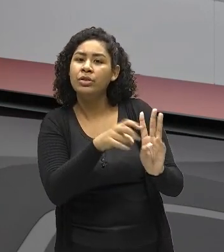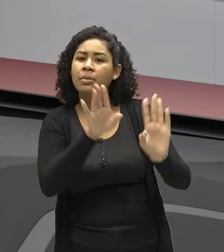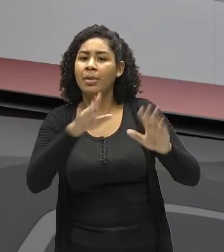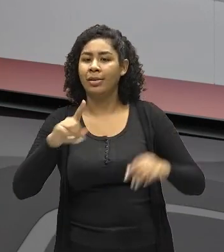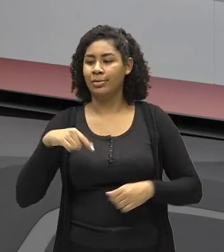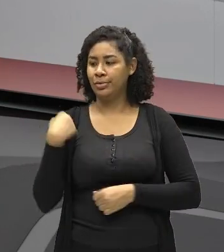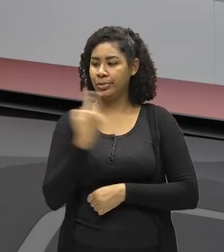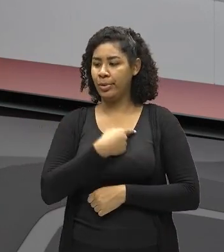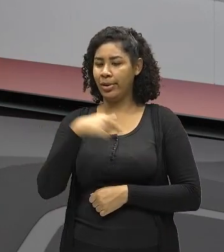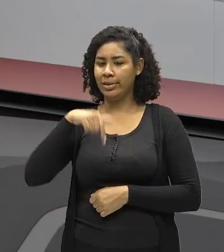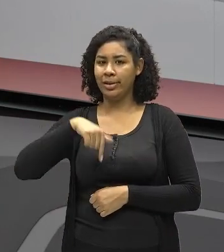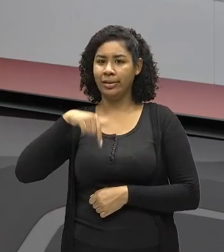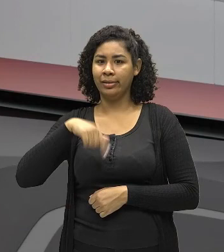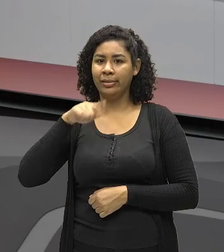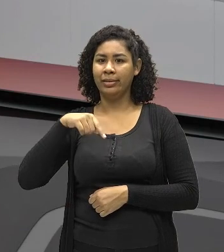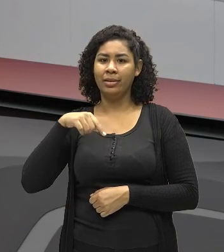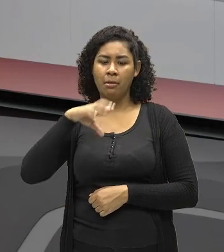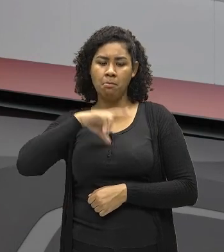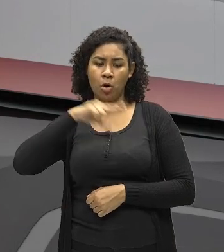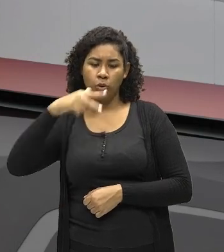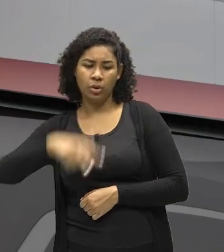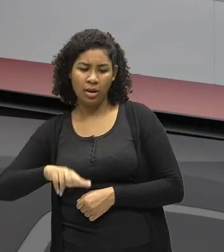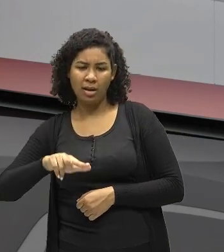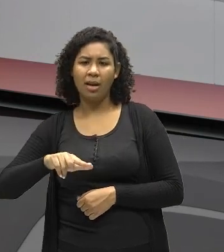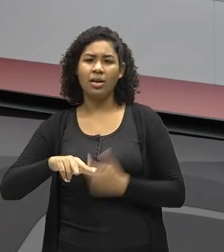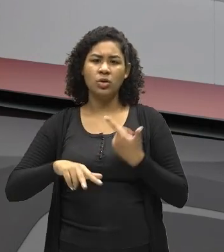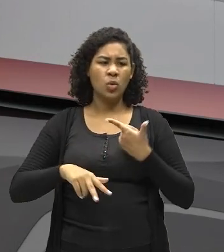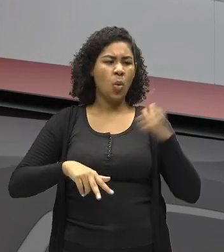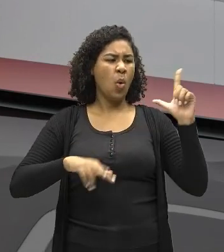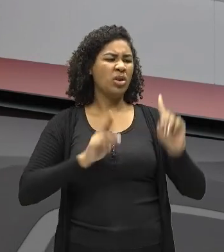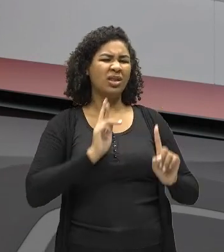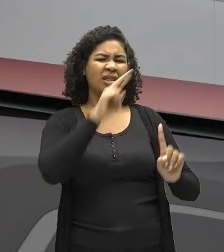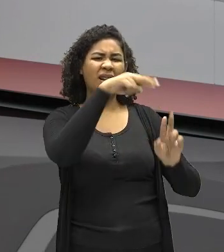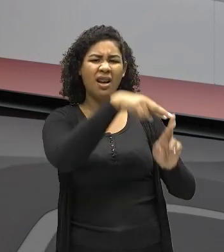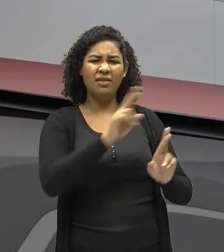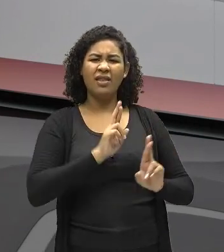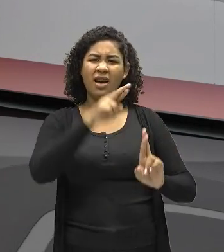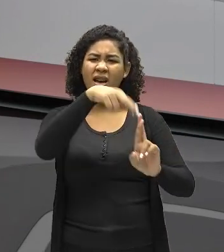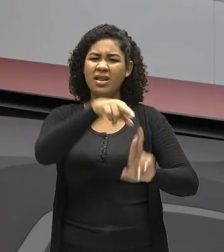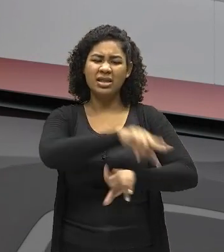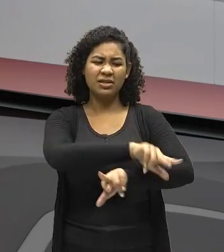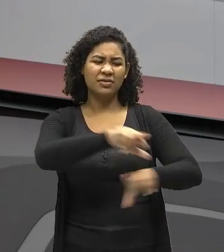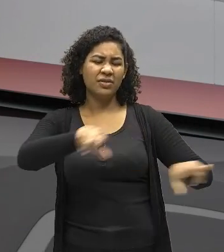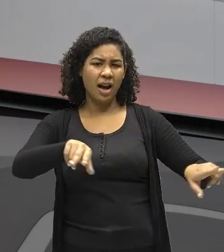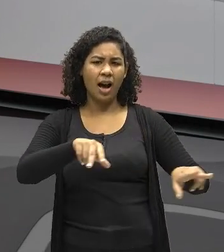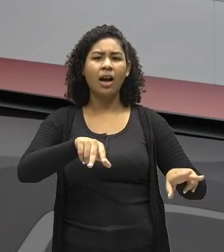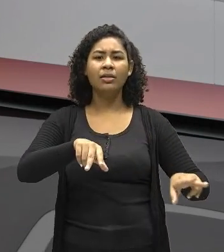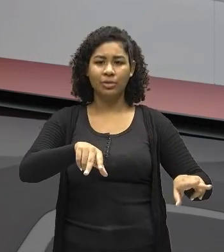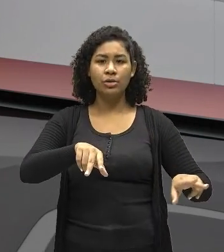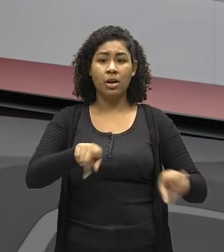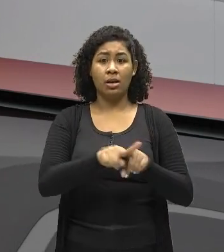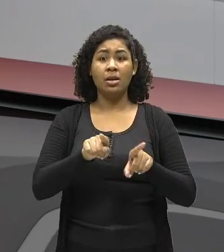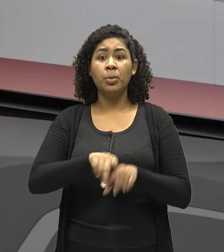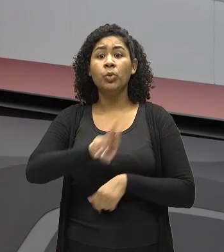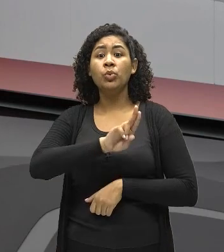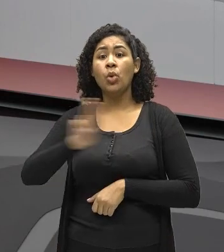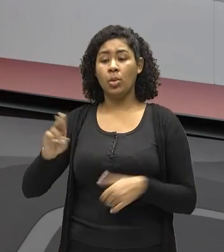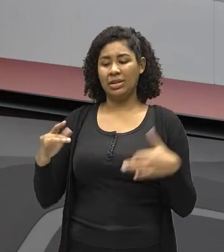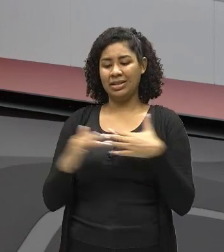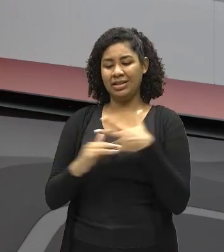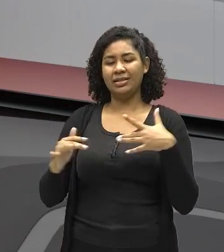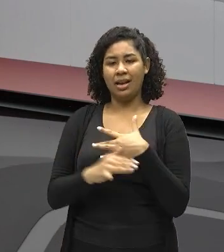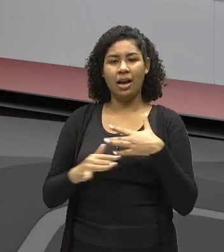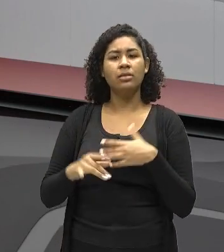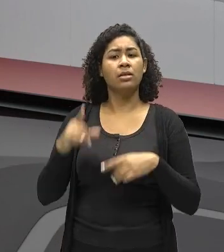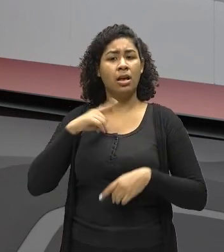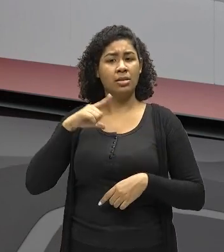nome misturado com português, com outras referências, né? Até nas nossas cidades, como eu citei, elas têm